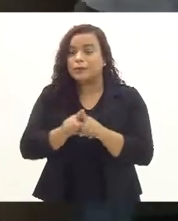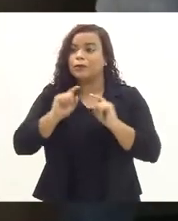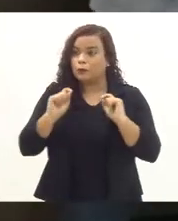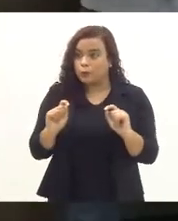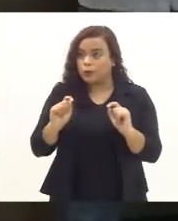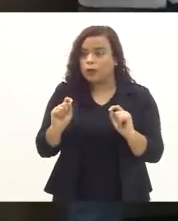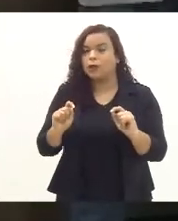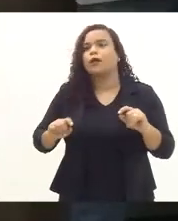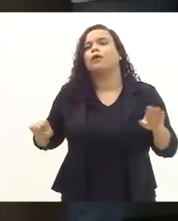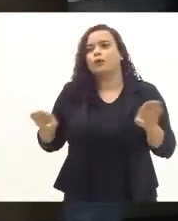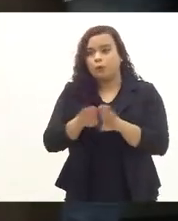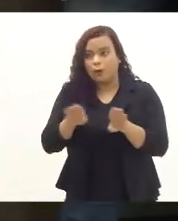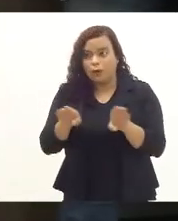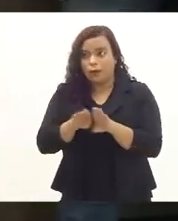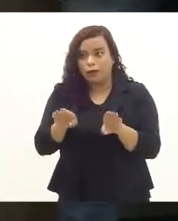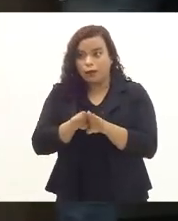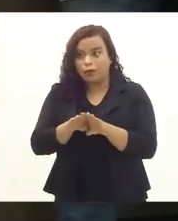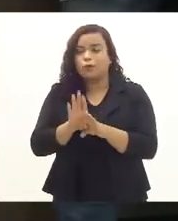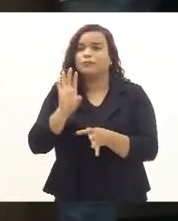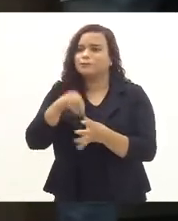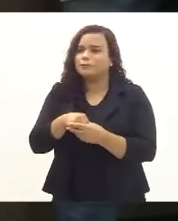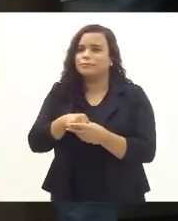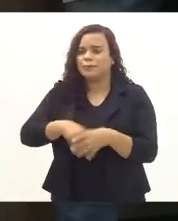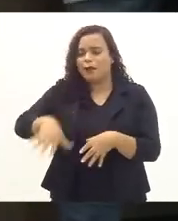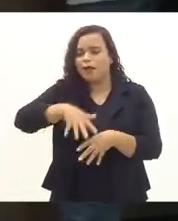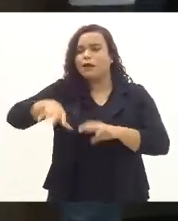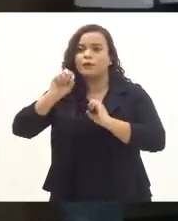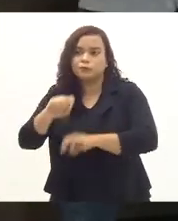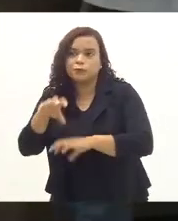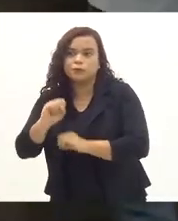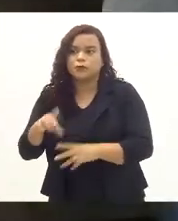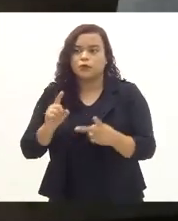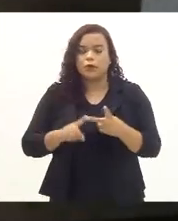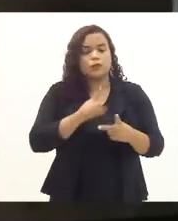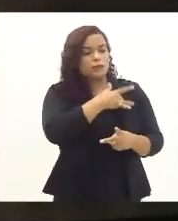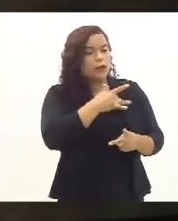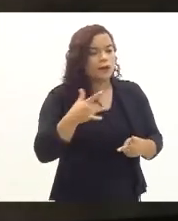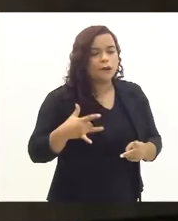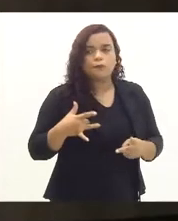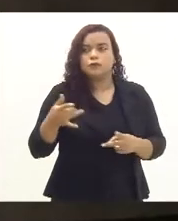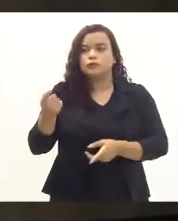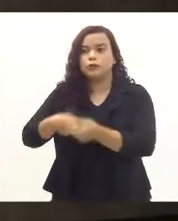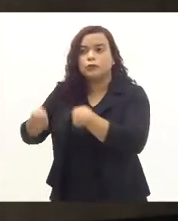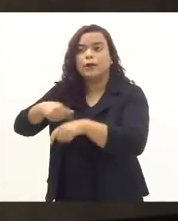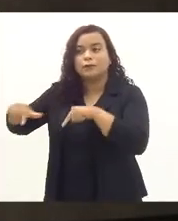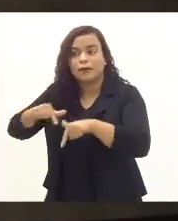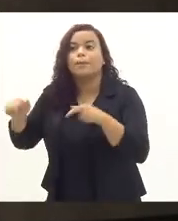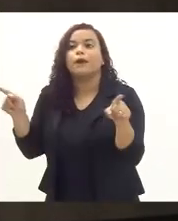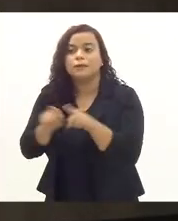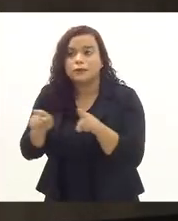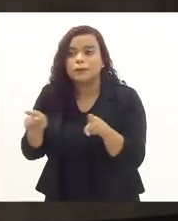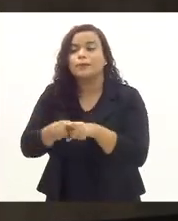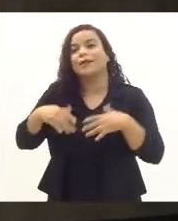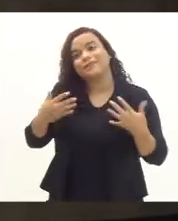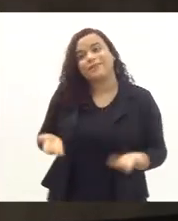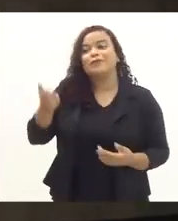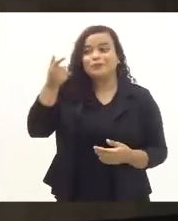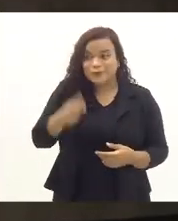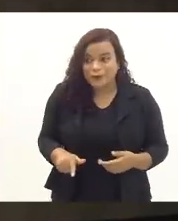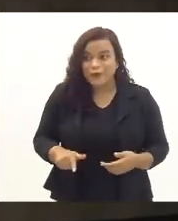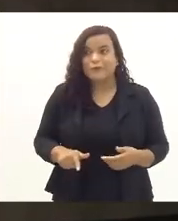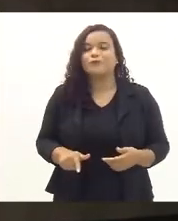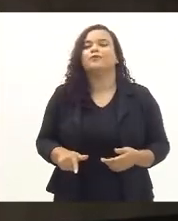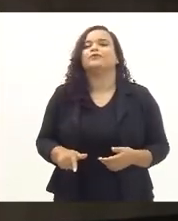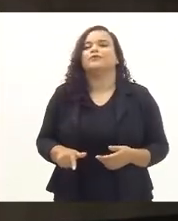essa igualdade na educação na saúde no mercado de trabalho então mais uma vez